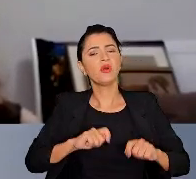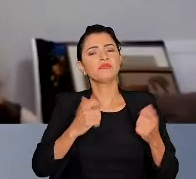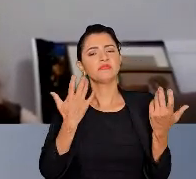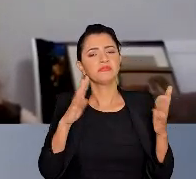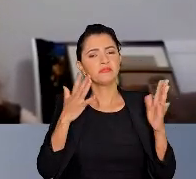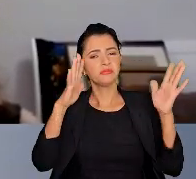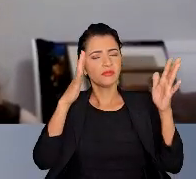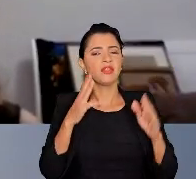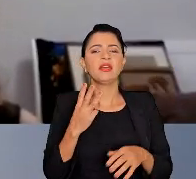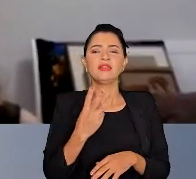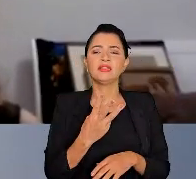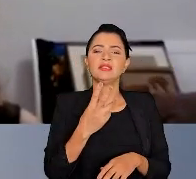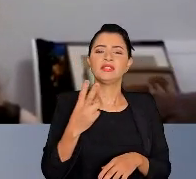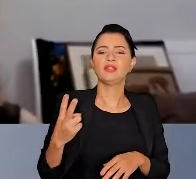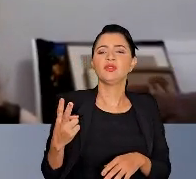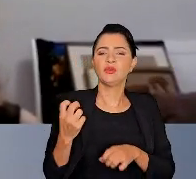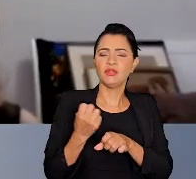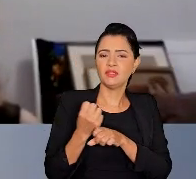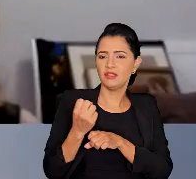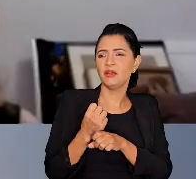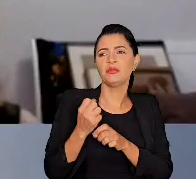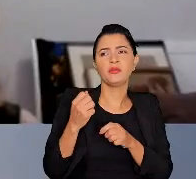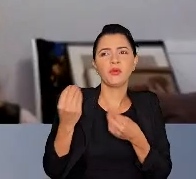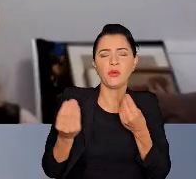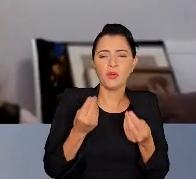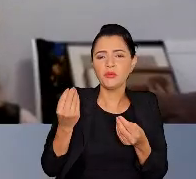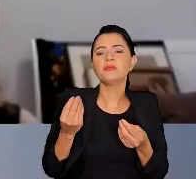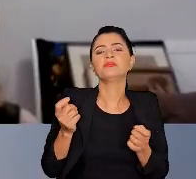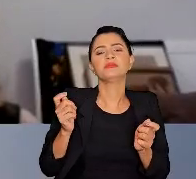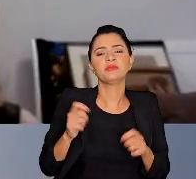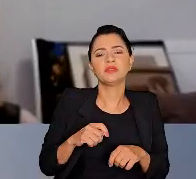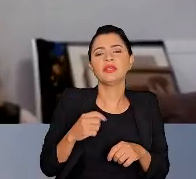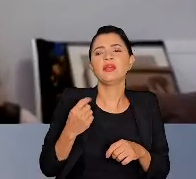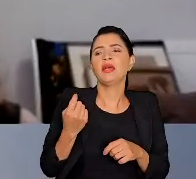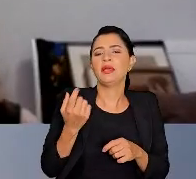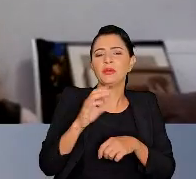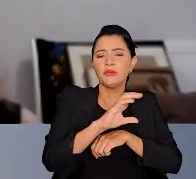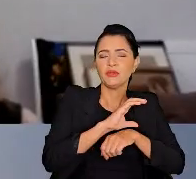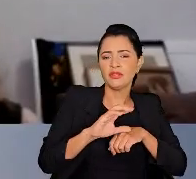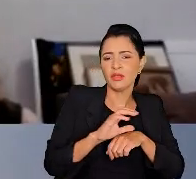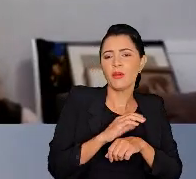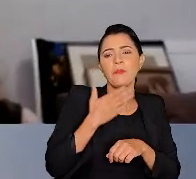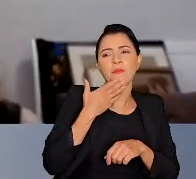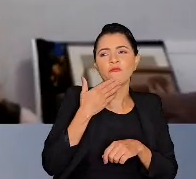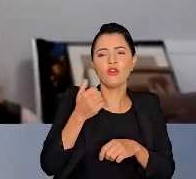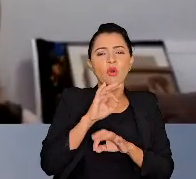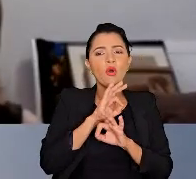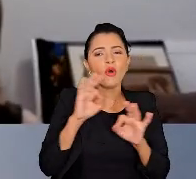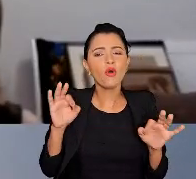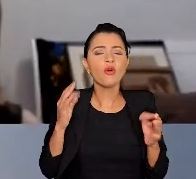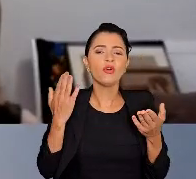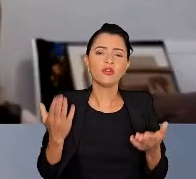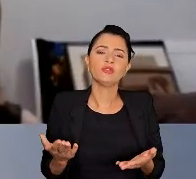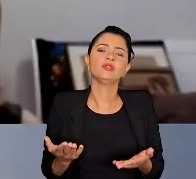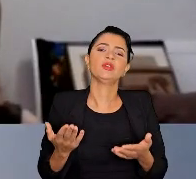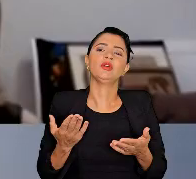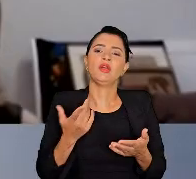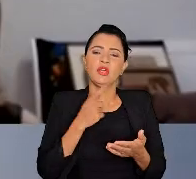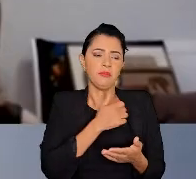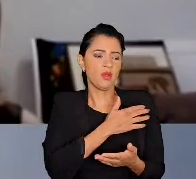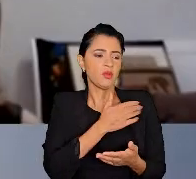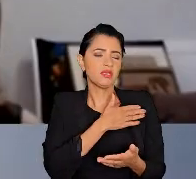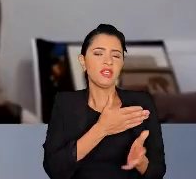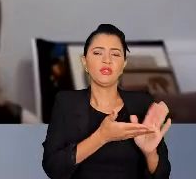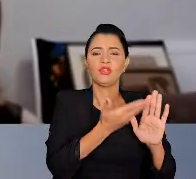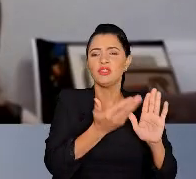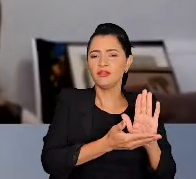os 32 anos, não poderia comemorar os 32 anos da Constituição de forma melhor, senão desnudando preconceitos